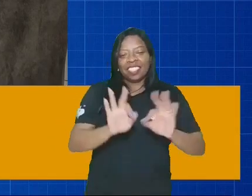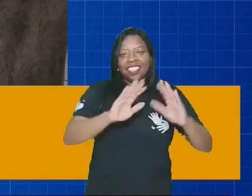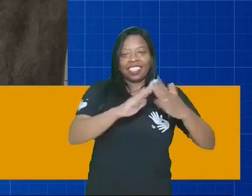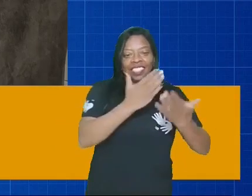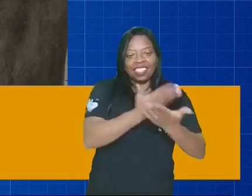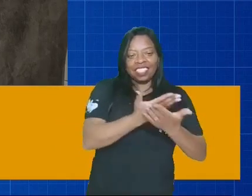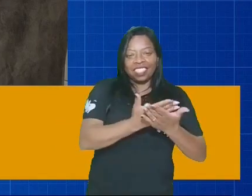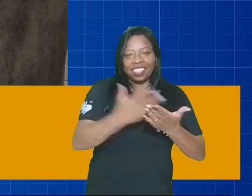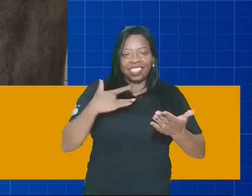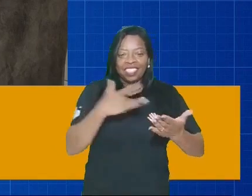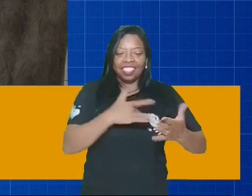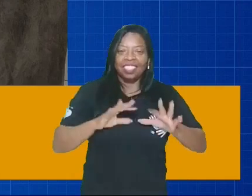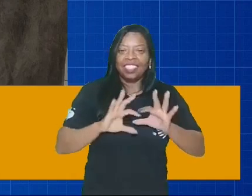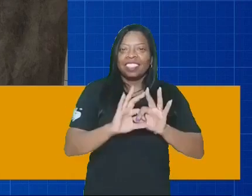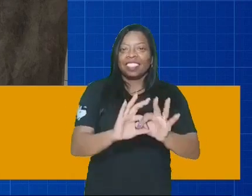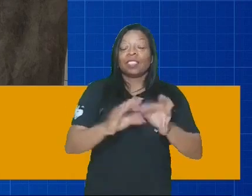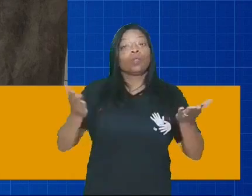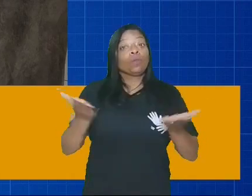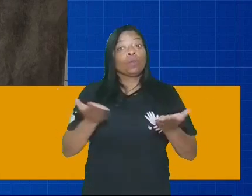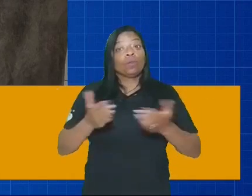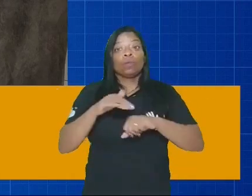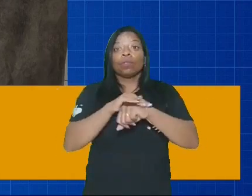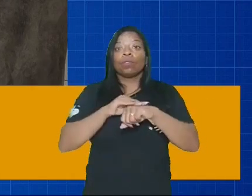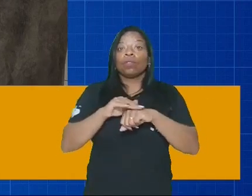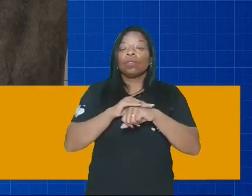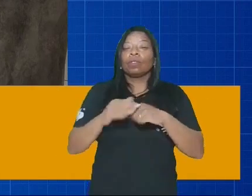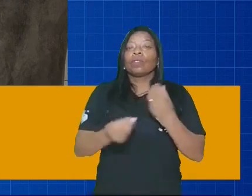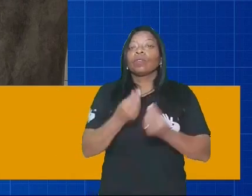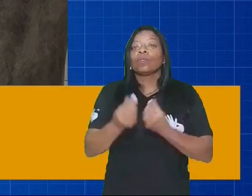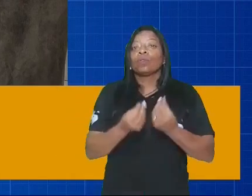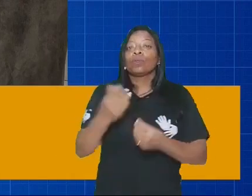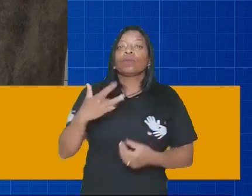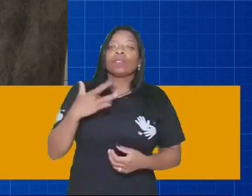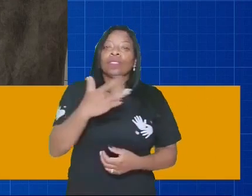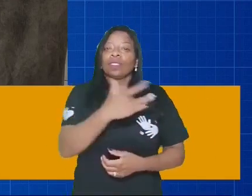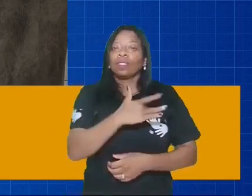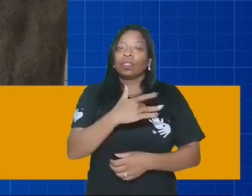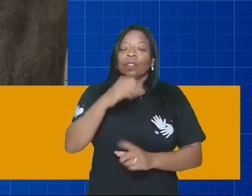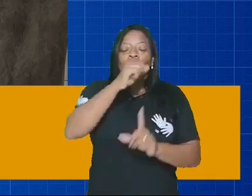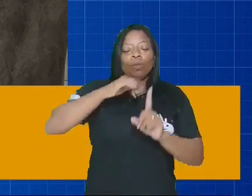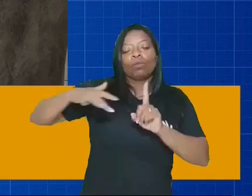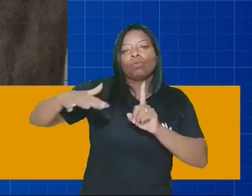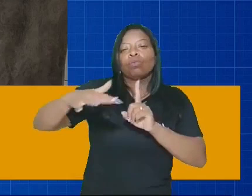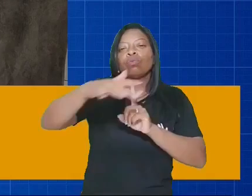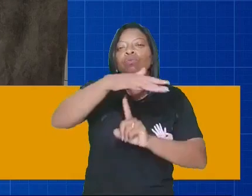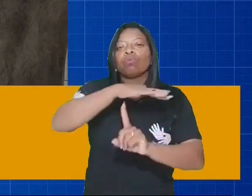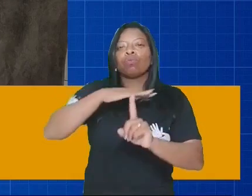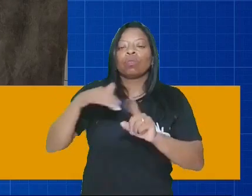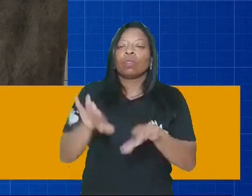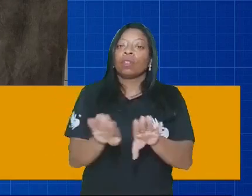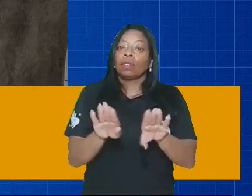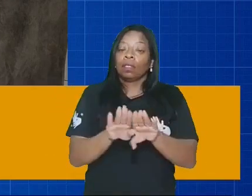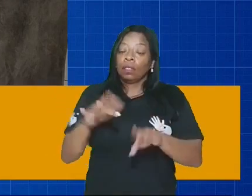Escola. Hoje nós estaremos conversando um pouco sobre saúde ambiental e saúde mental. Eu sou a